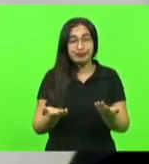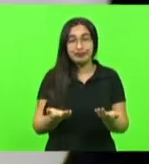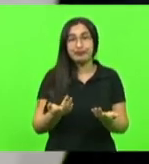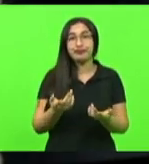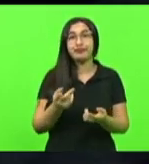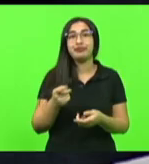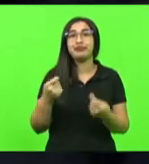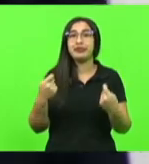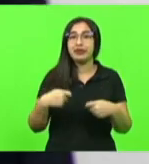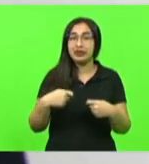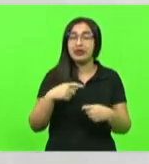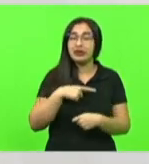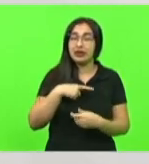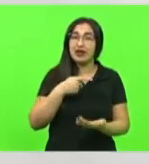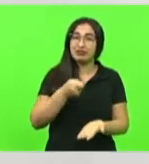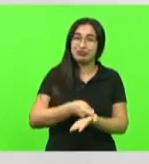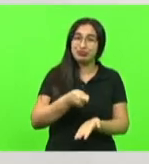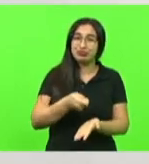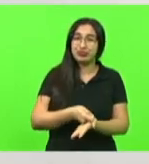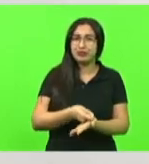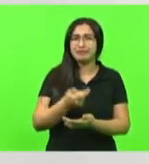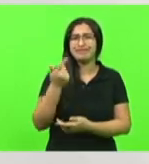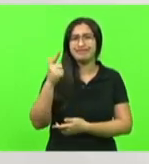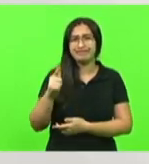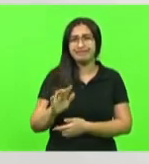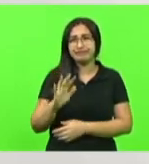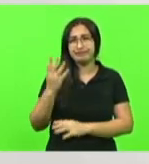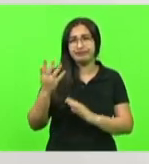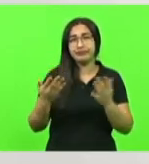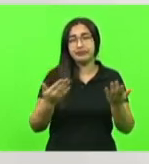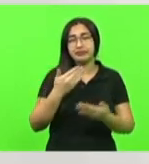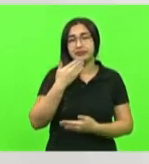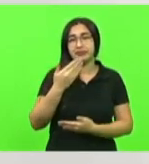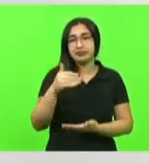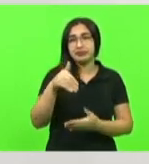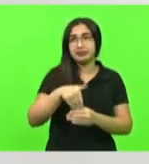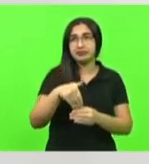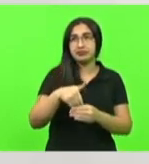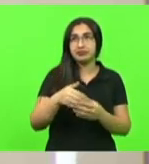penalizados e outros tantos. Então, eu peço voto favorável. Muito obrigado.